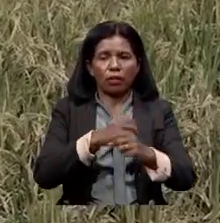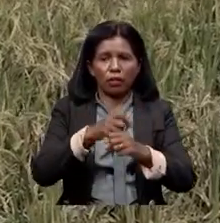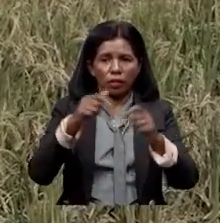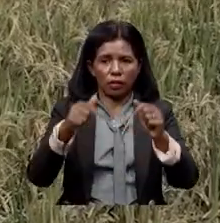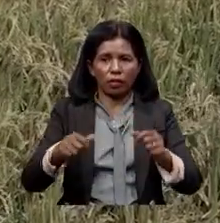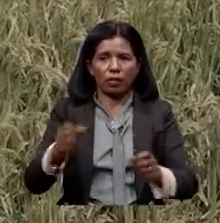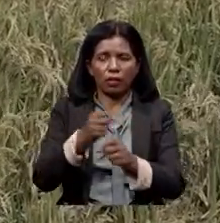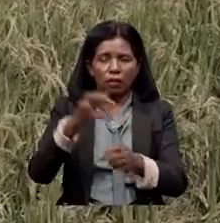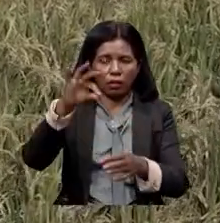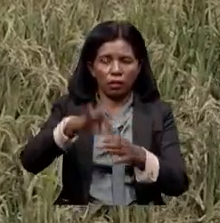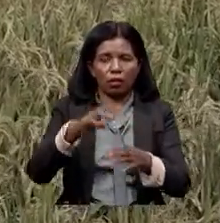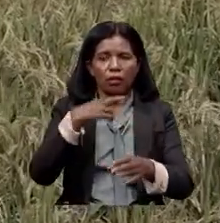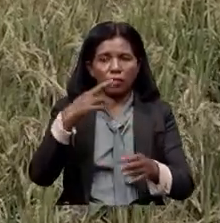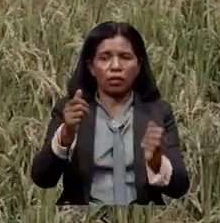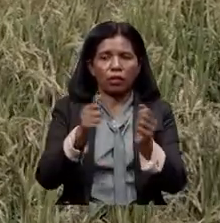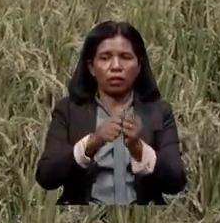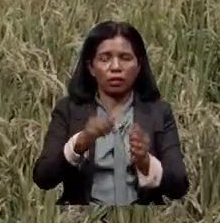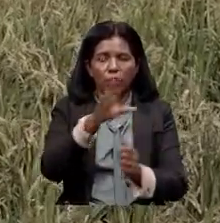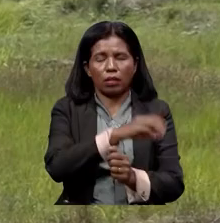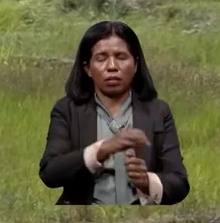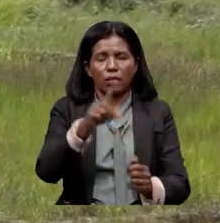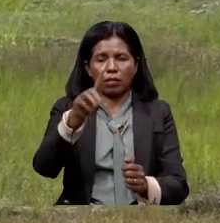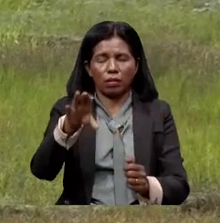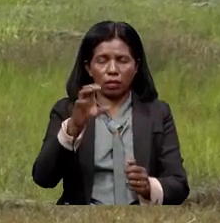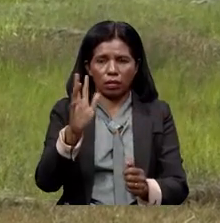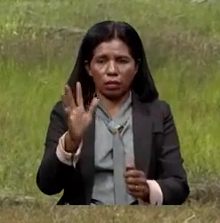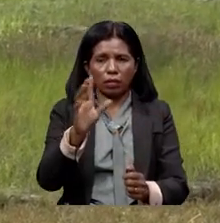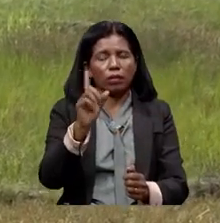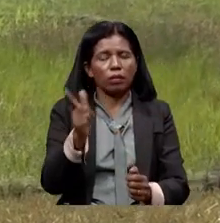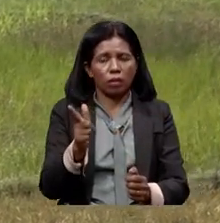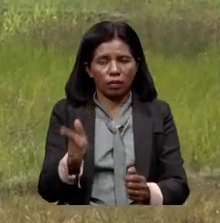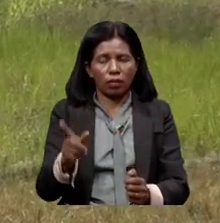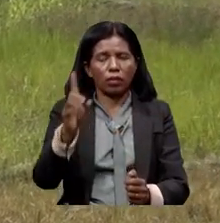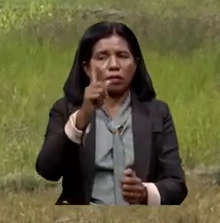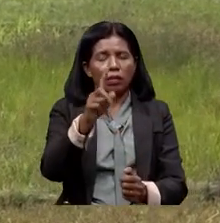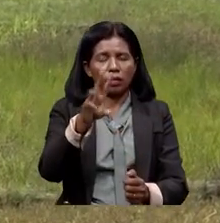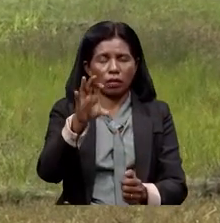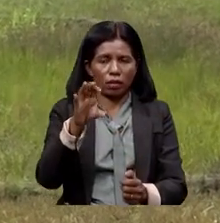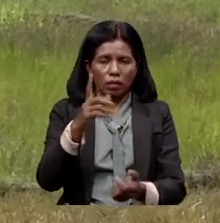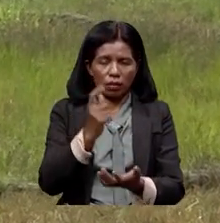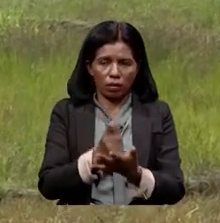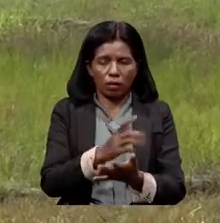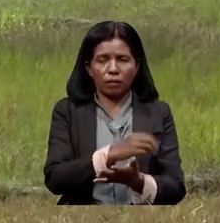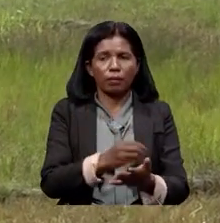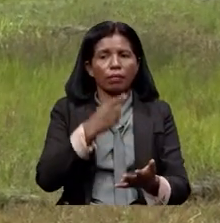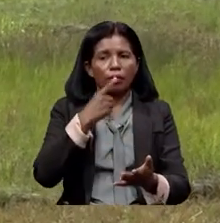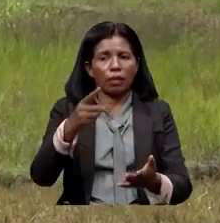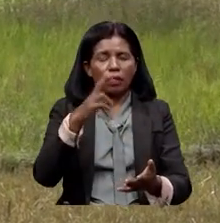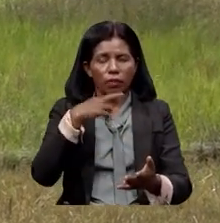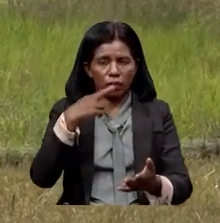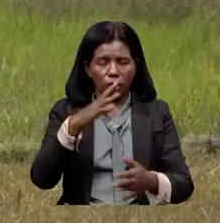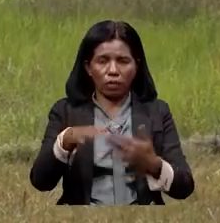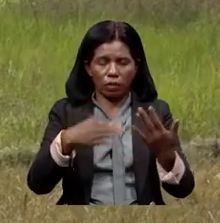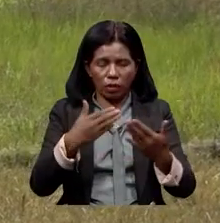se produz hare kuli tonelada rihun atus ida ruanulu, to rihun atus ida tolonulu. Nebe se converte ba fos local,